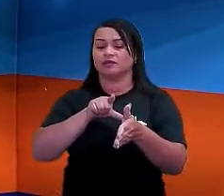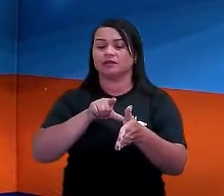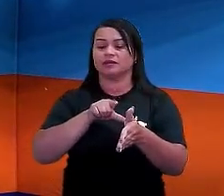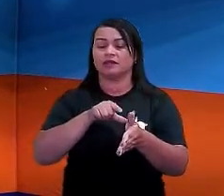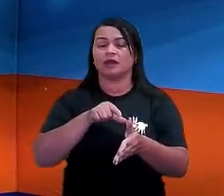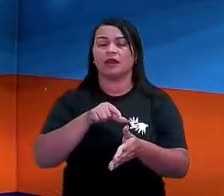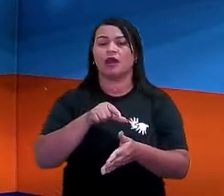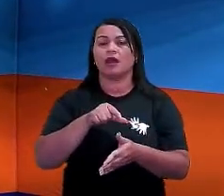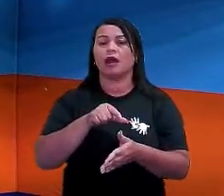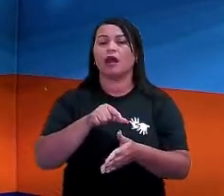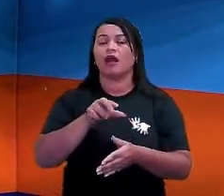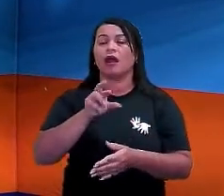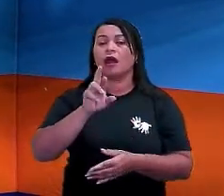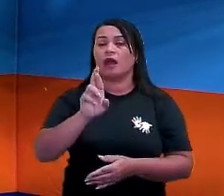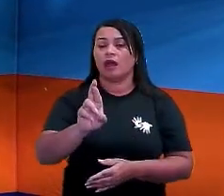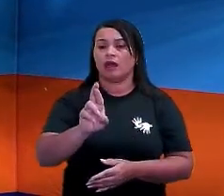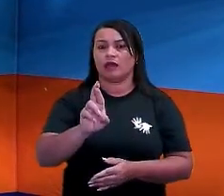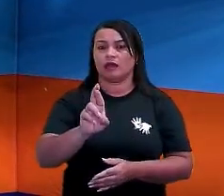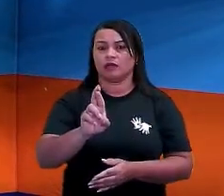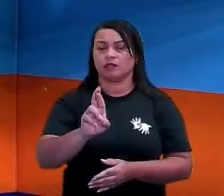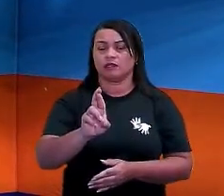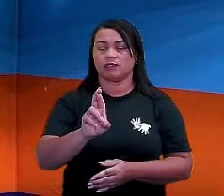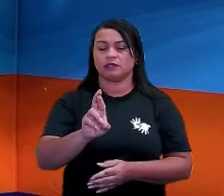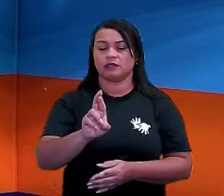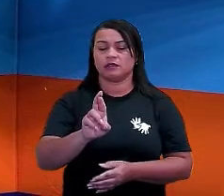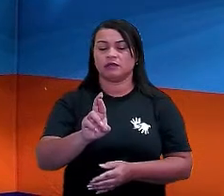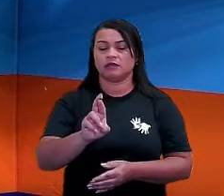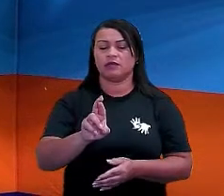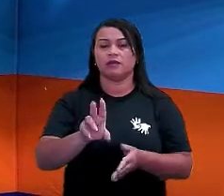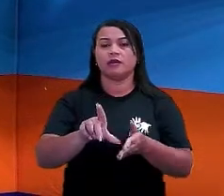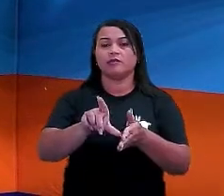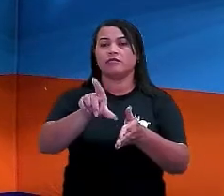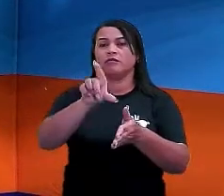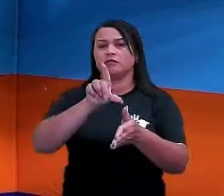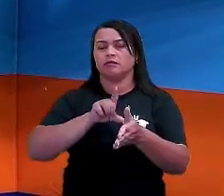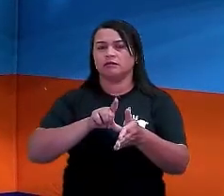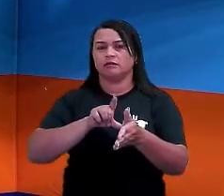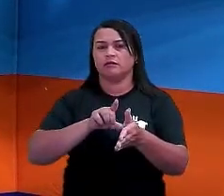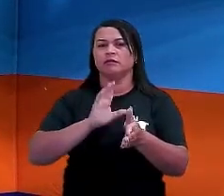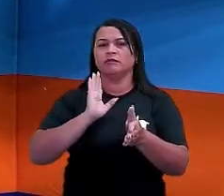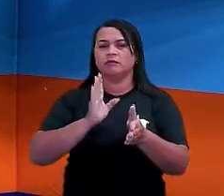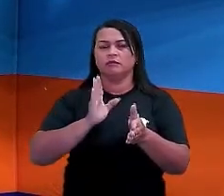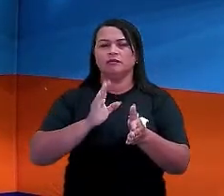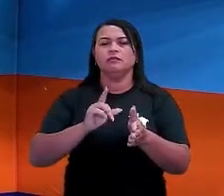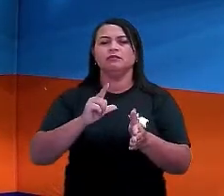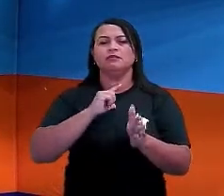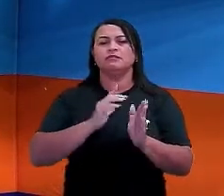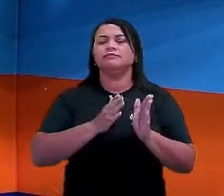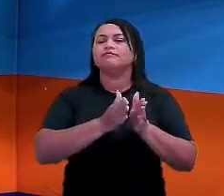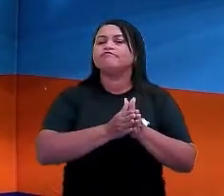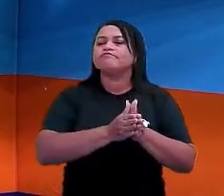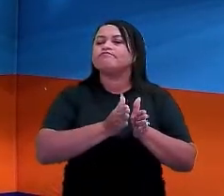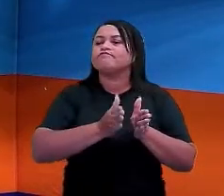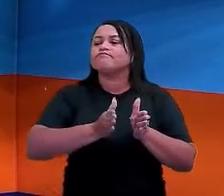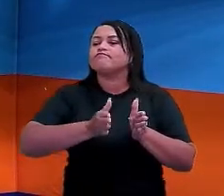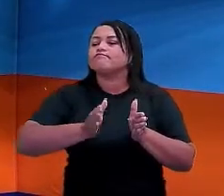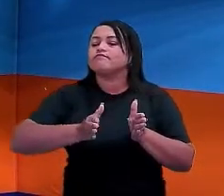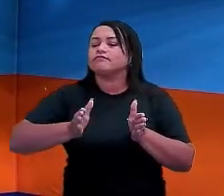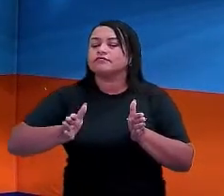antecessores. Recursiva, recorrente, né? Vem de algo que já está ali, um